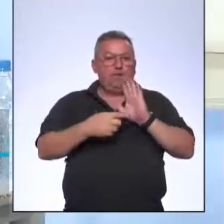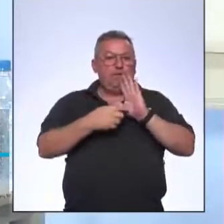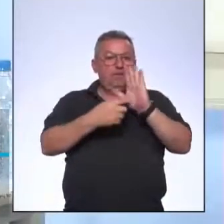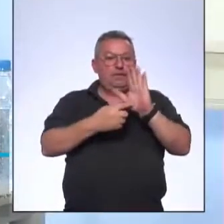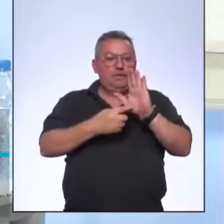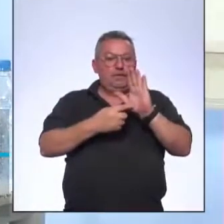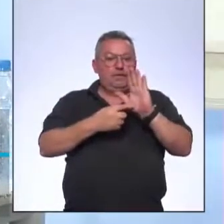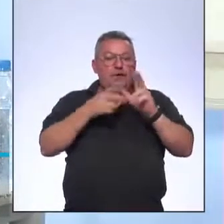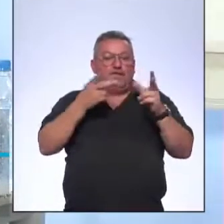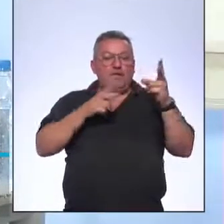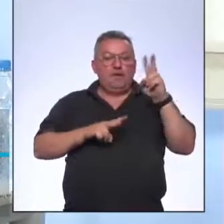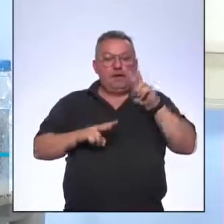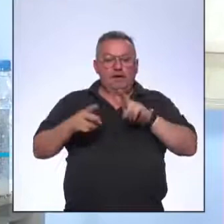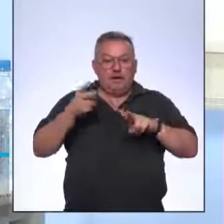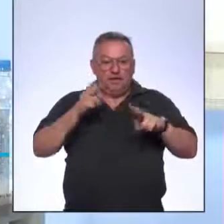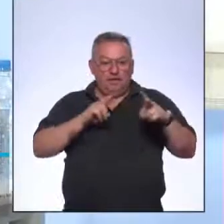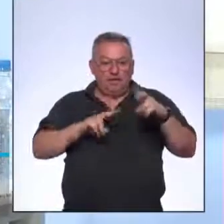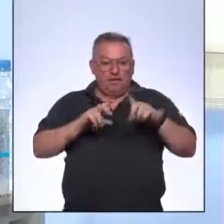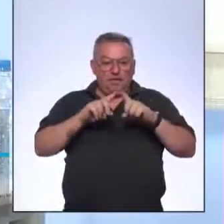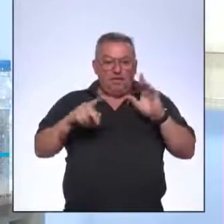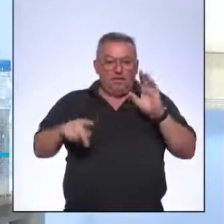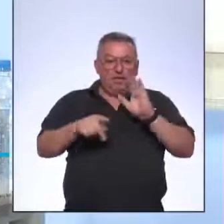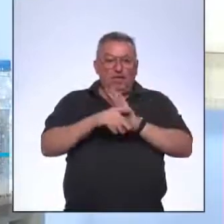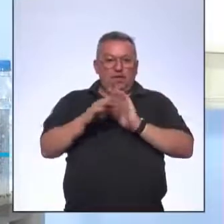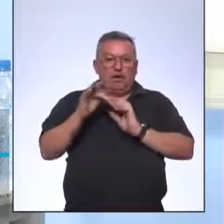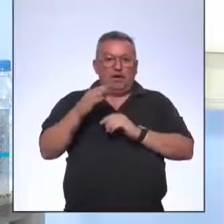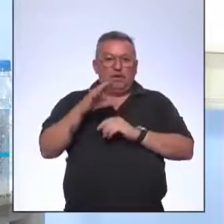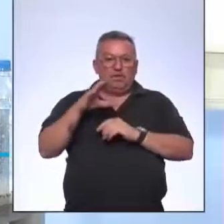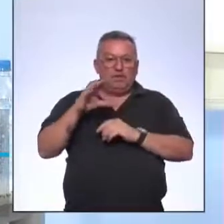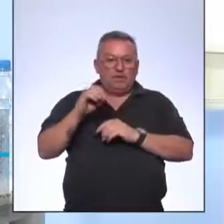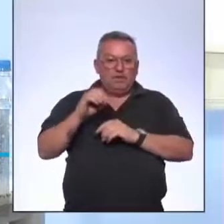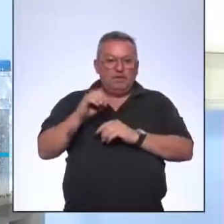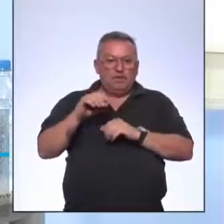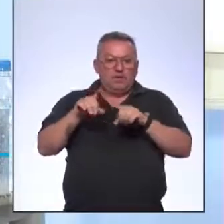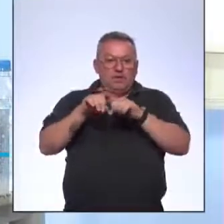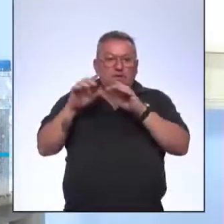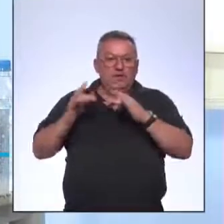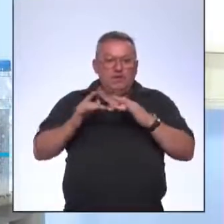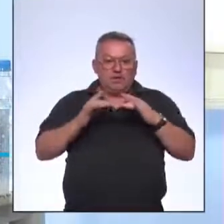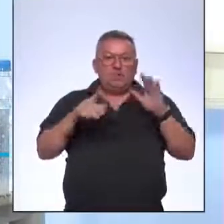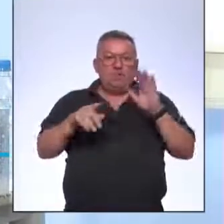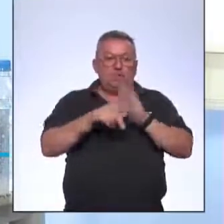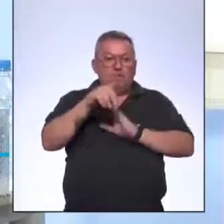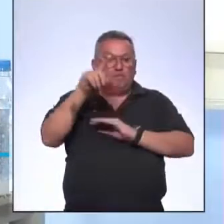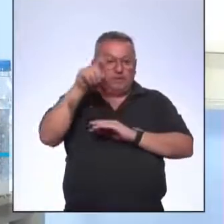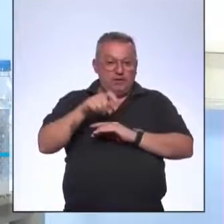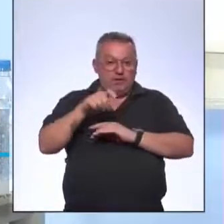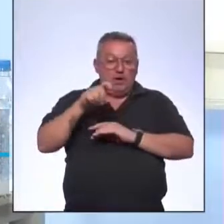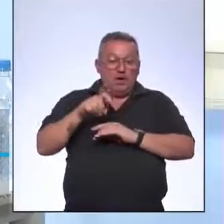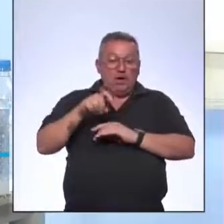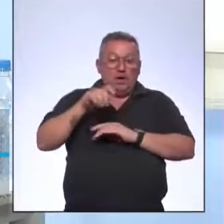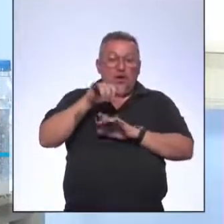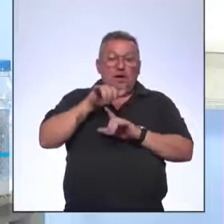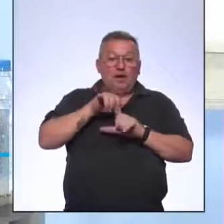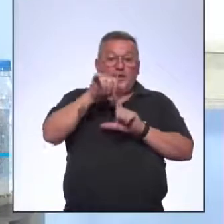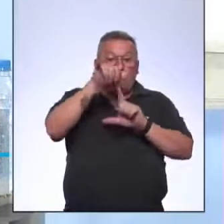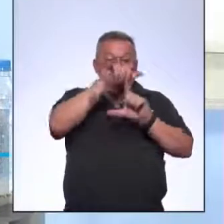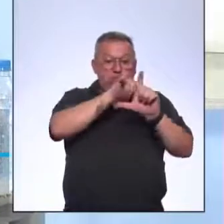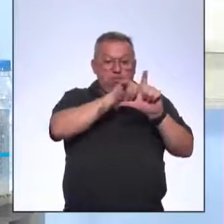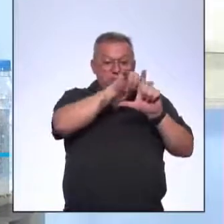a variável né da função e tá a função em relação a x o y